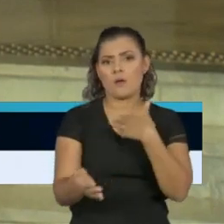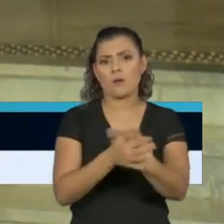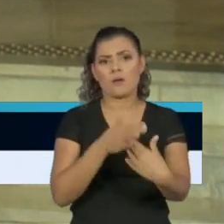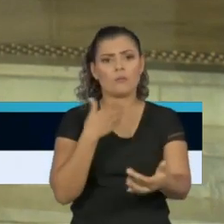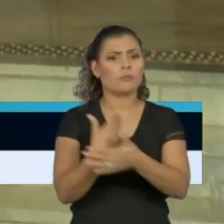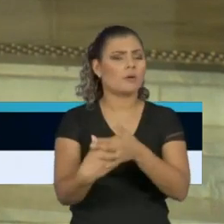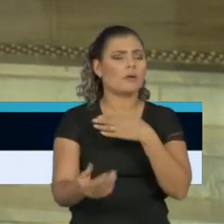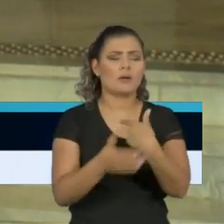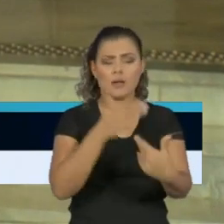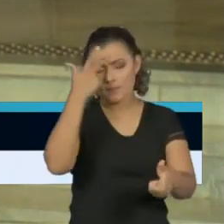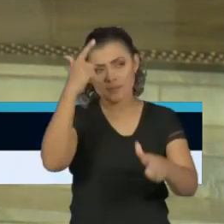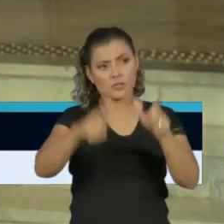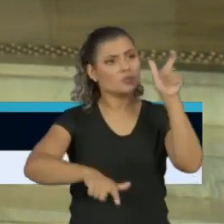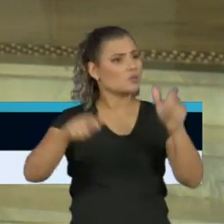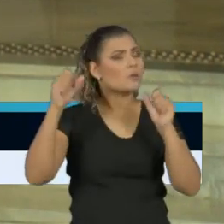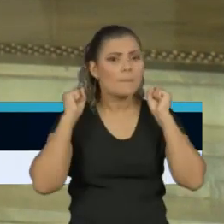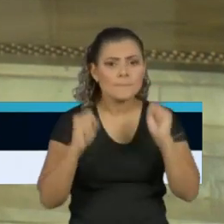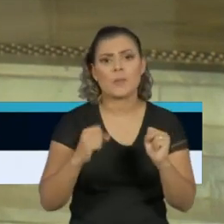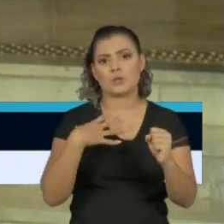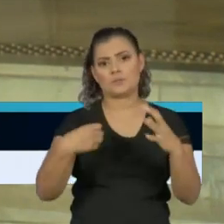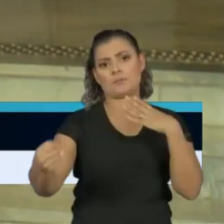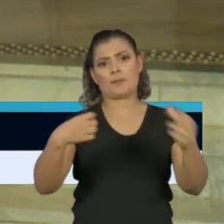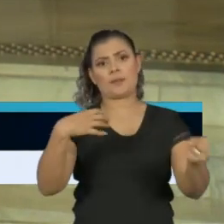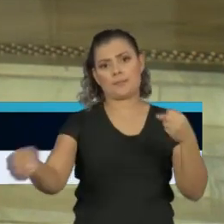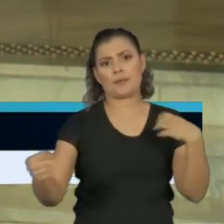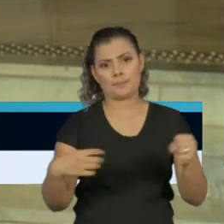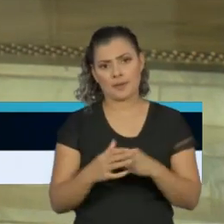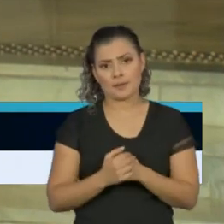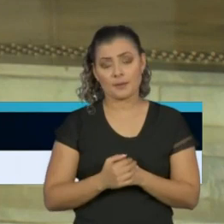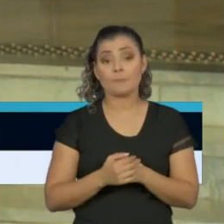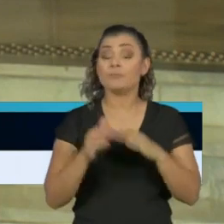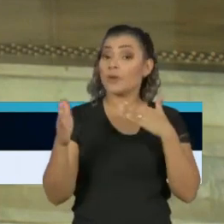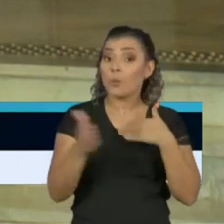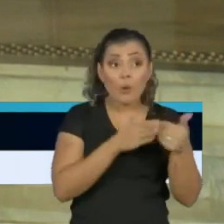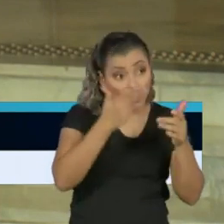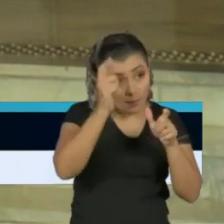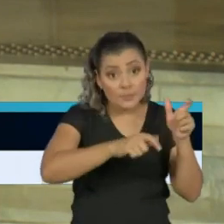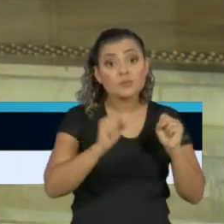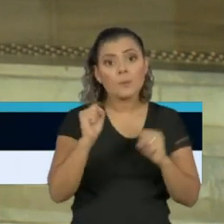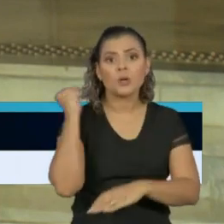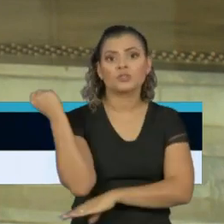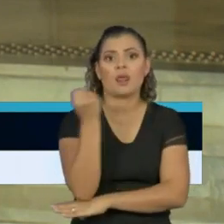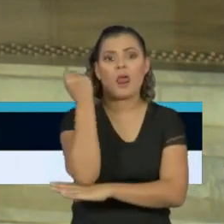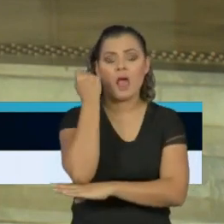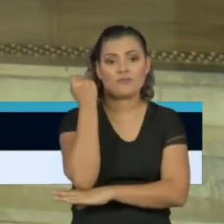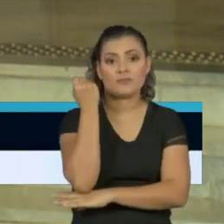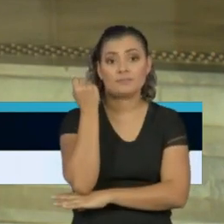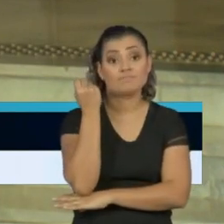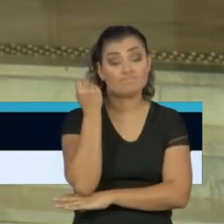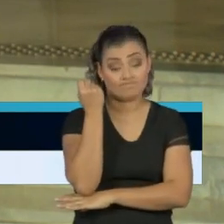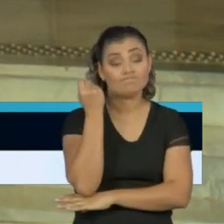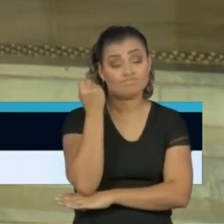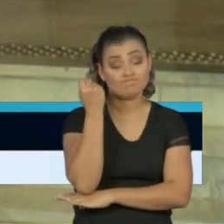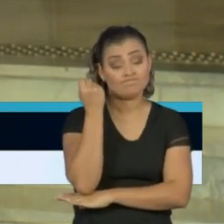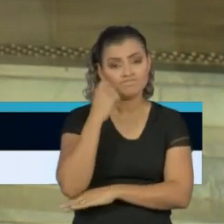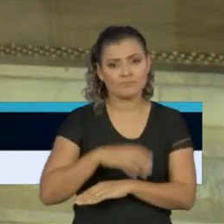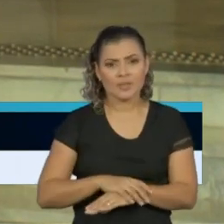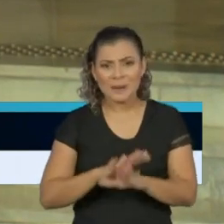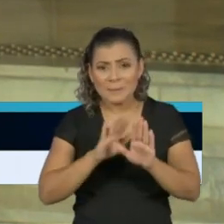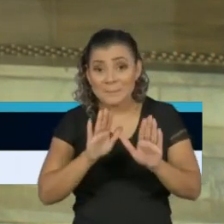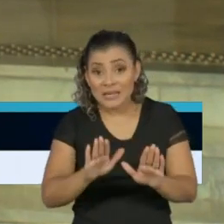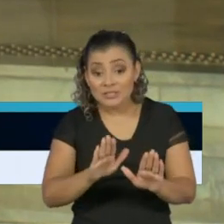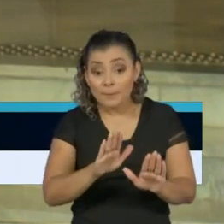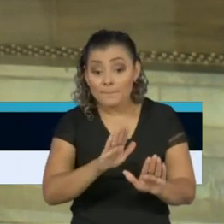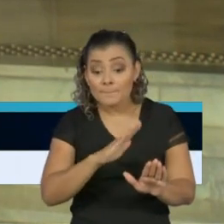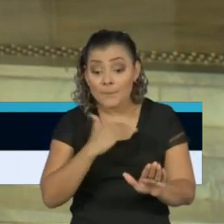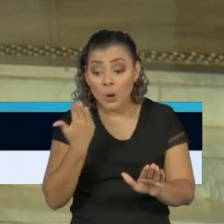infecção. Qualquer indivíduo pode ficar grave, doente grave. Agora, a